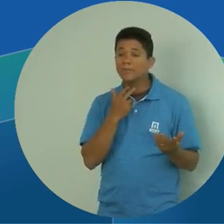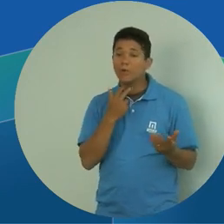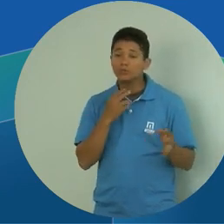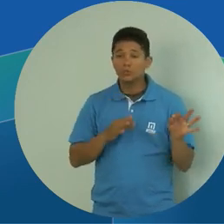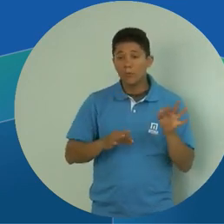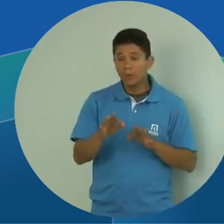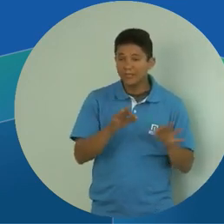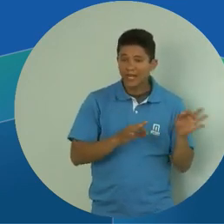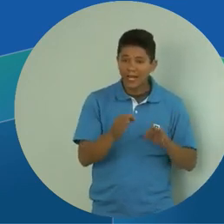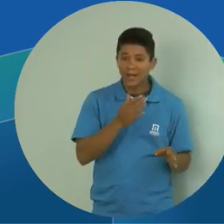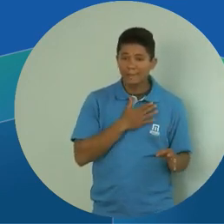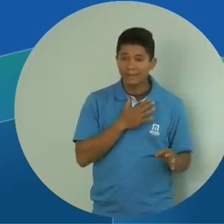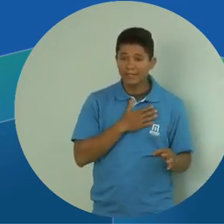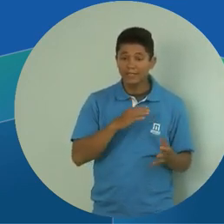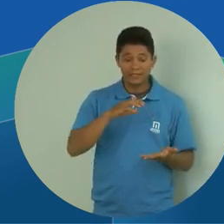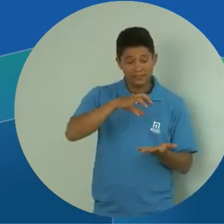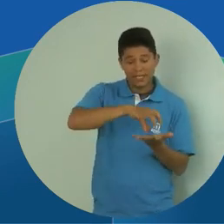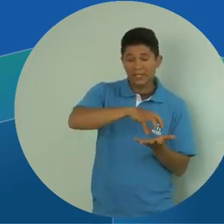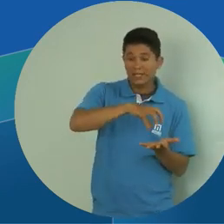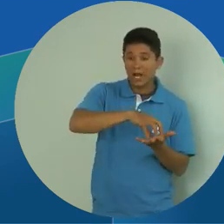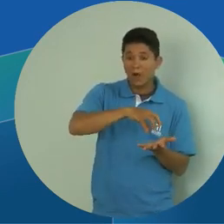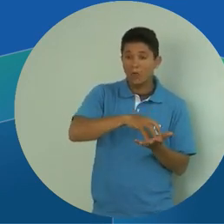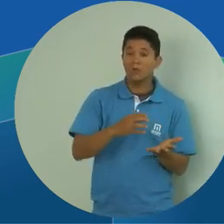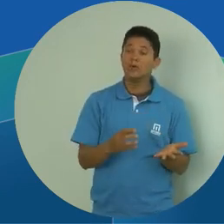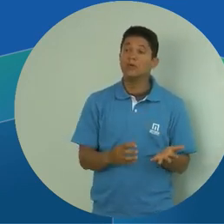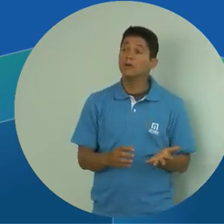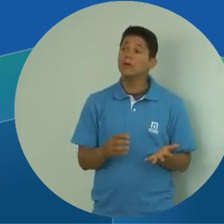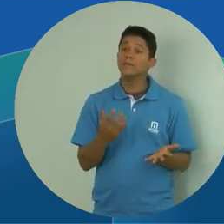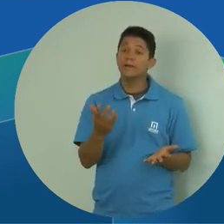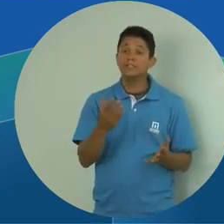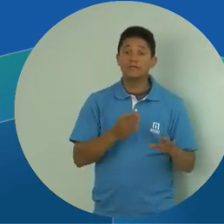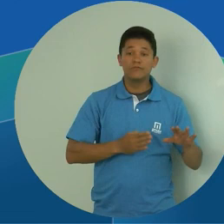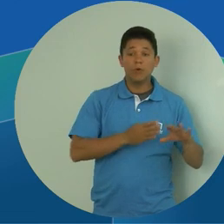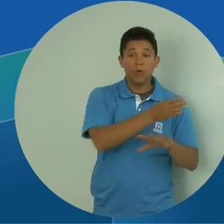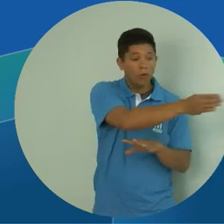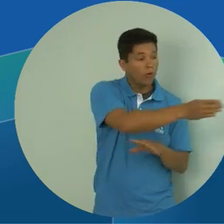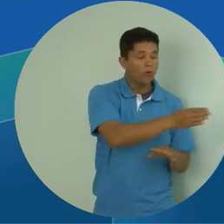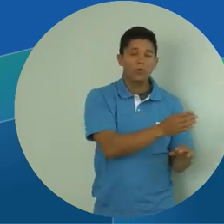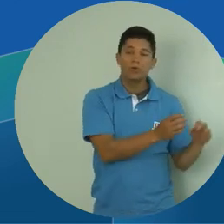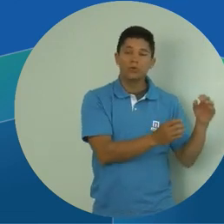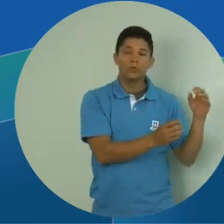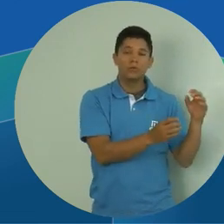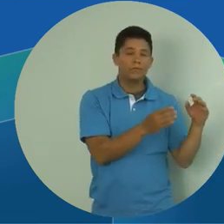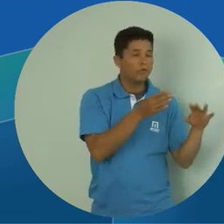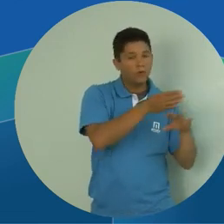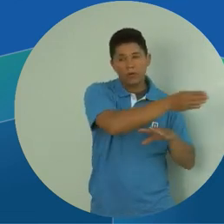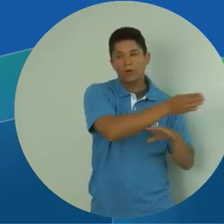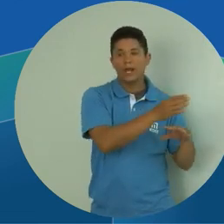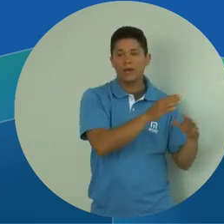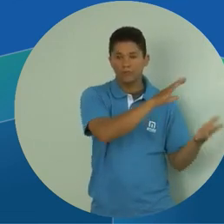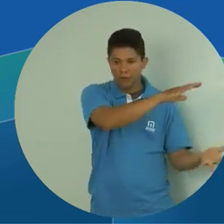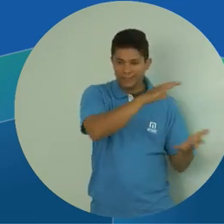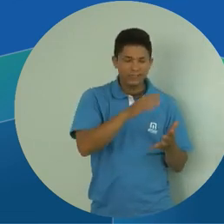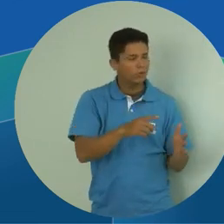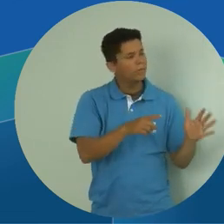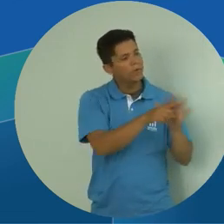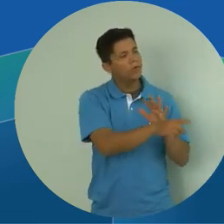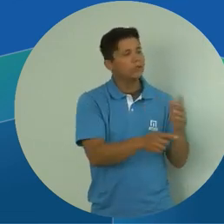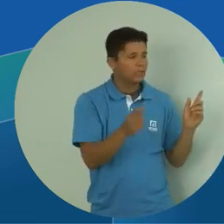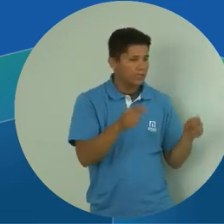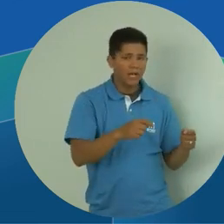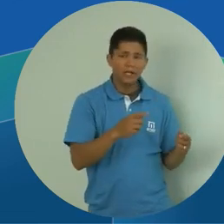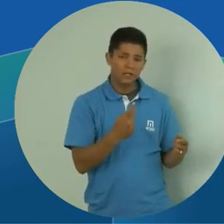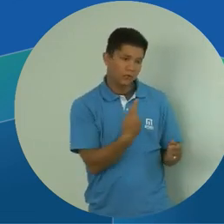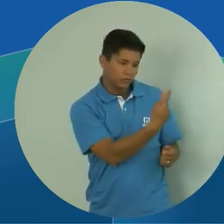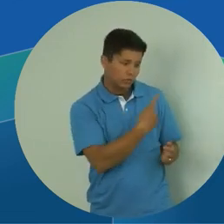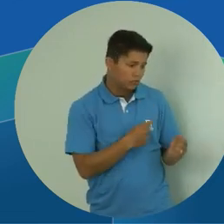ela. Então por que a gente não vai num desses fornecedores e fala, não, vou montar a minha com a sua? E eu carrego junto com você